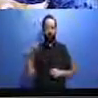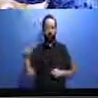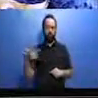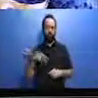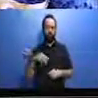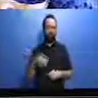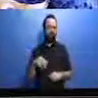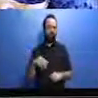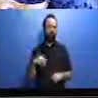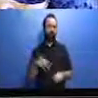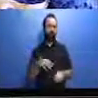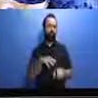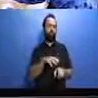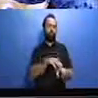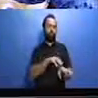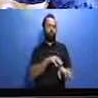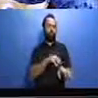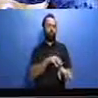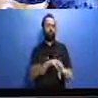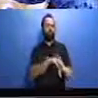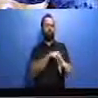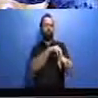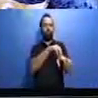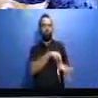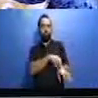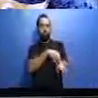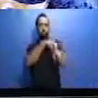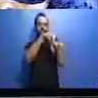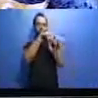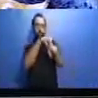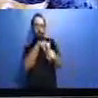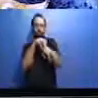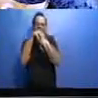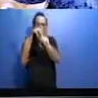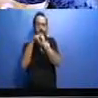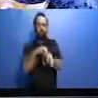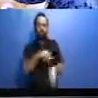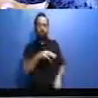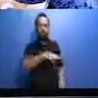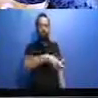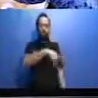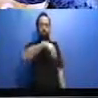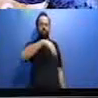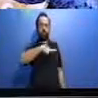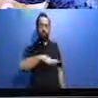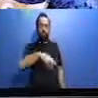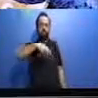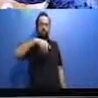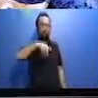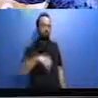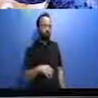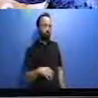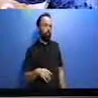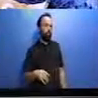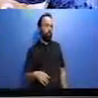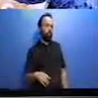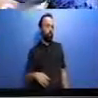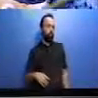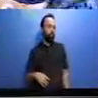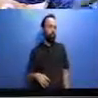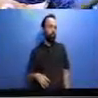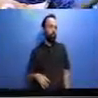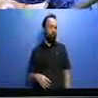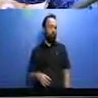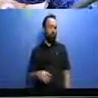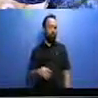os cefalópodes. Céfalo é cabeça, podes é pés. Se perceberem, prestarem bem atenção, é um animal que basicamente